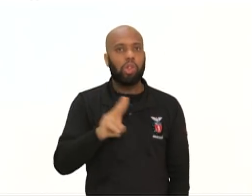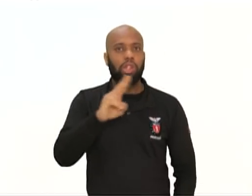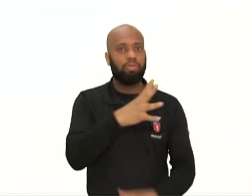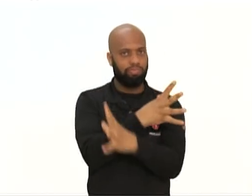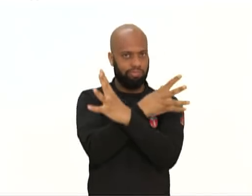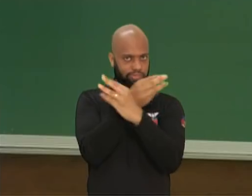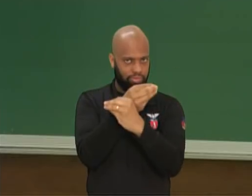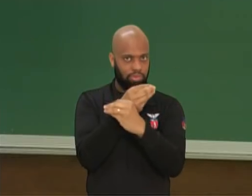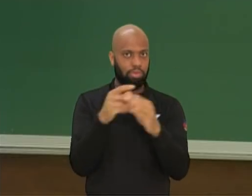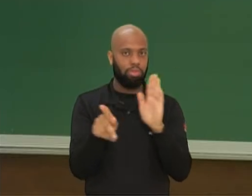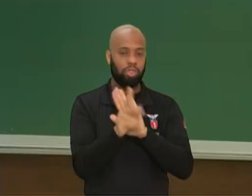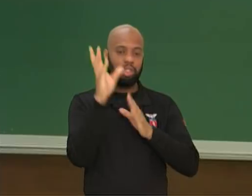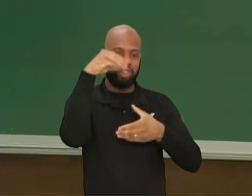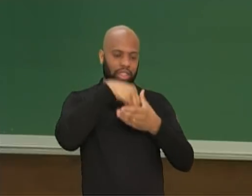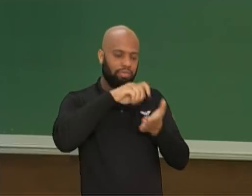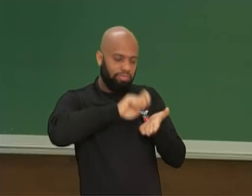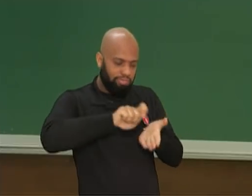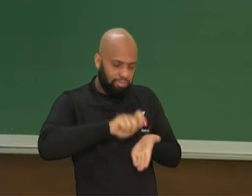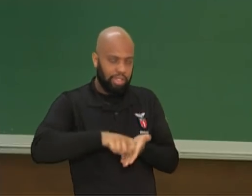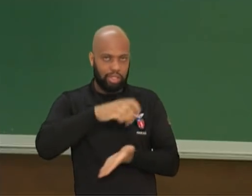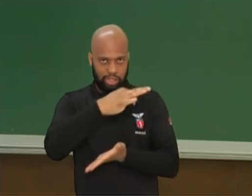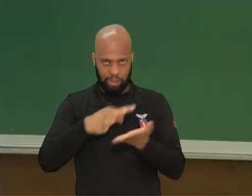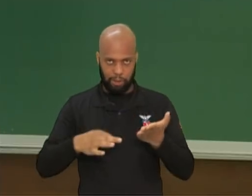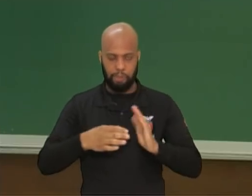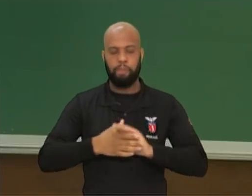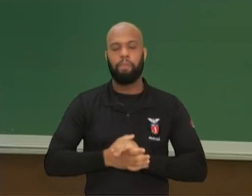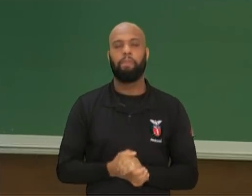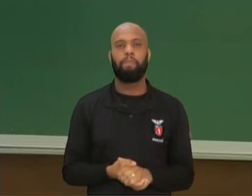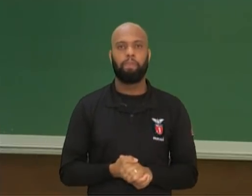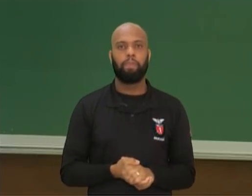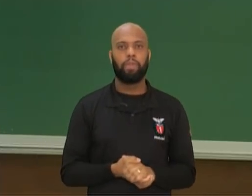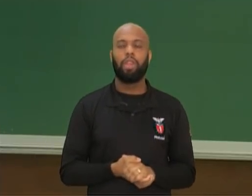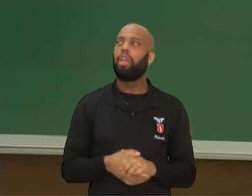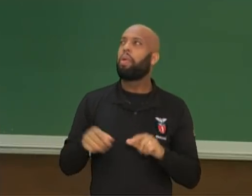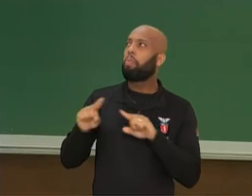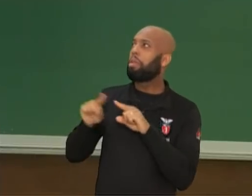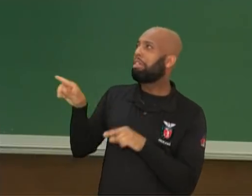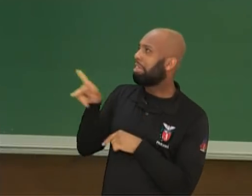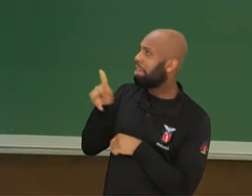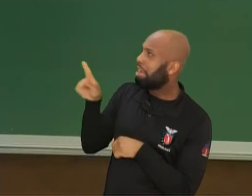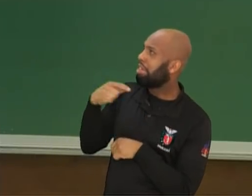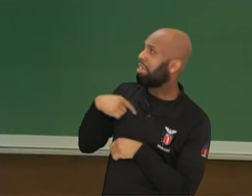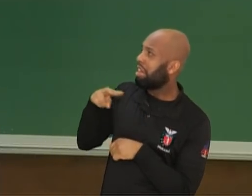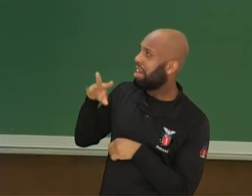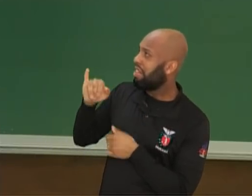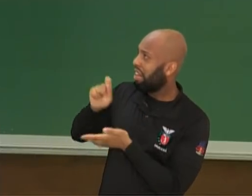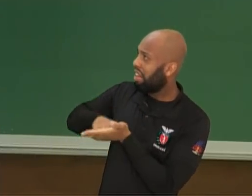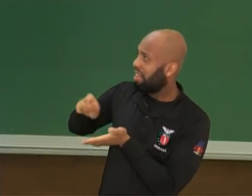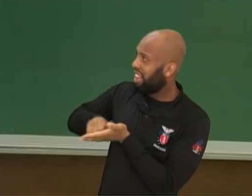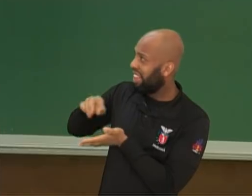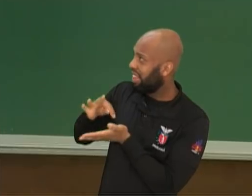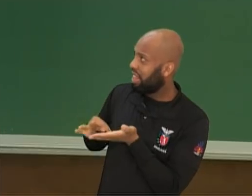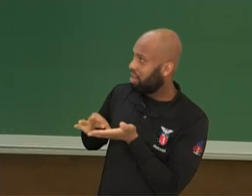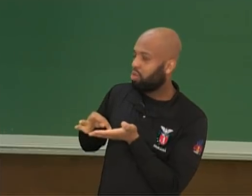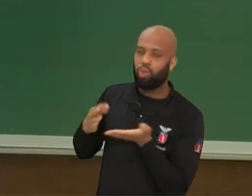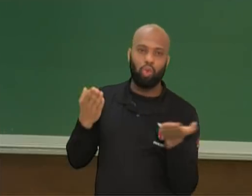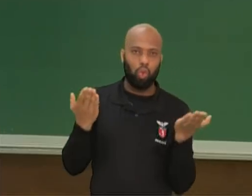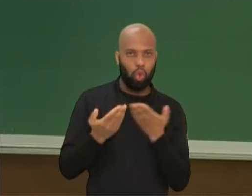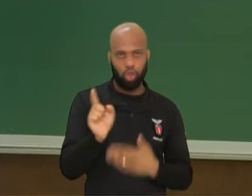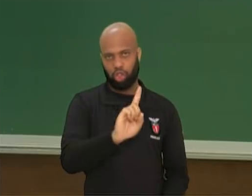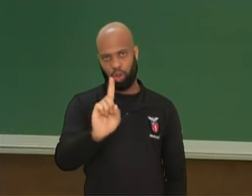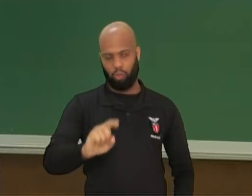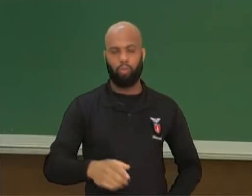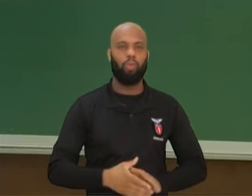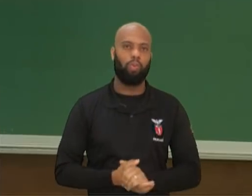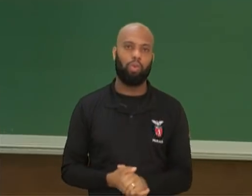conjunções na produção de texto. Professora, eu vou produzir texto? Não, nessa aula ainda